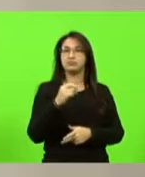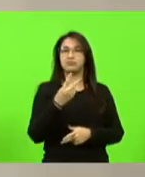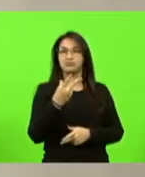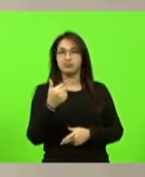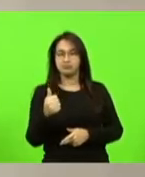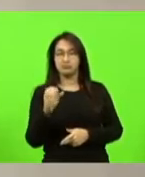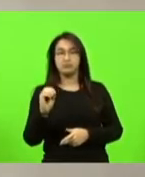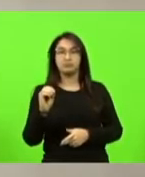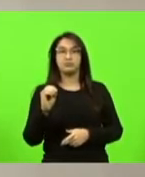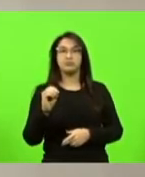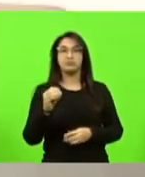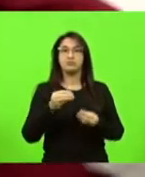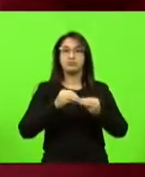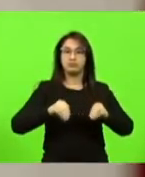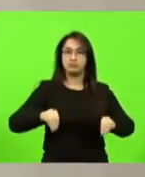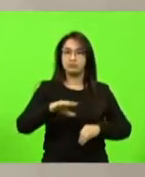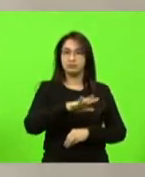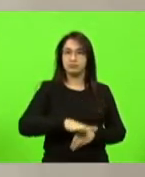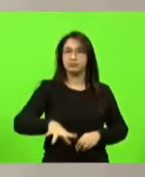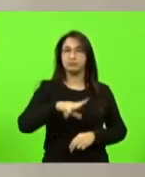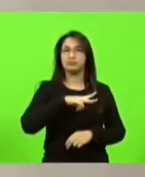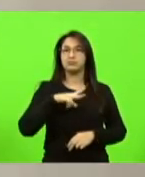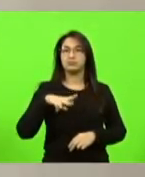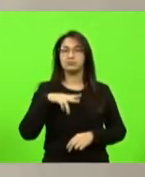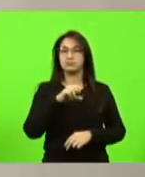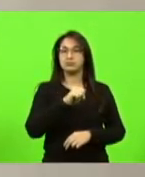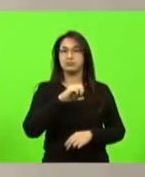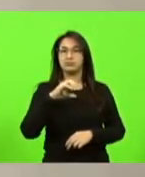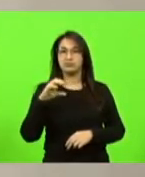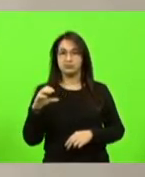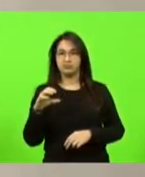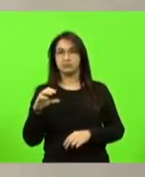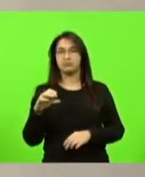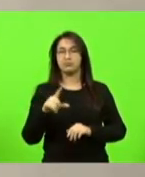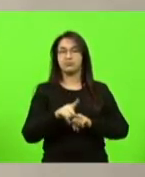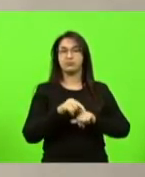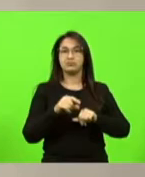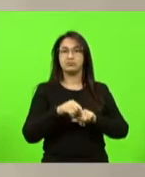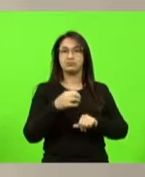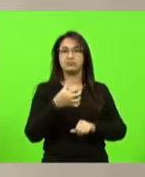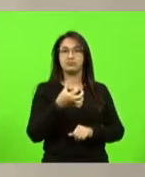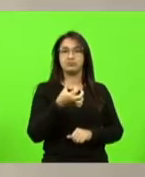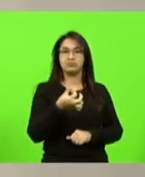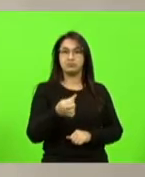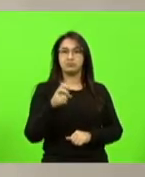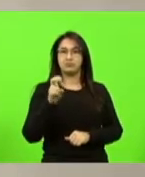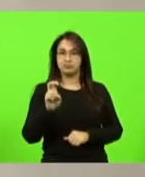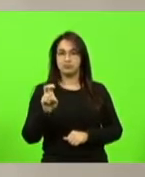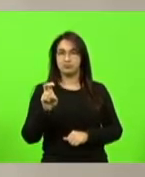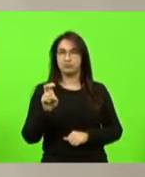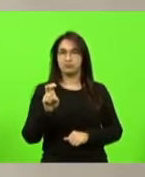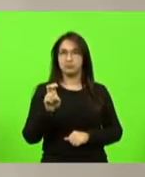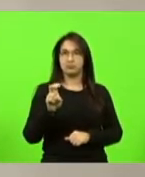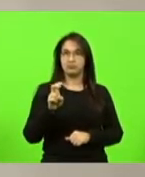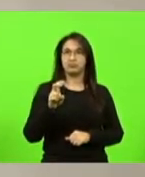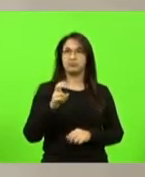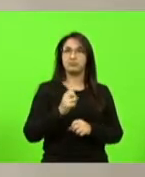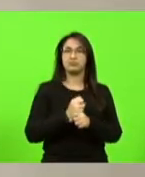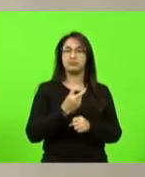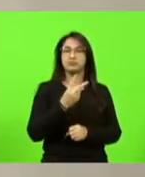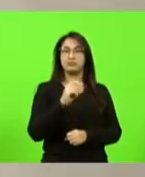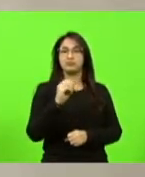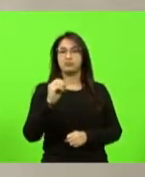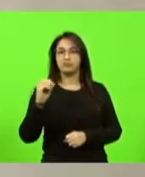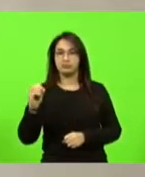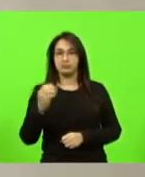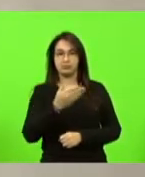declara estado de calamidade pública em Santa Catarina para fins do disposto no artigo 65 da Lei Complementar 101 de 2000. Se algum dos senhores tiver